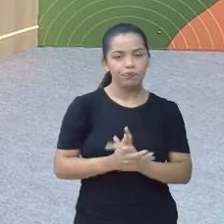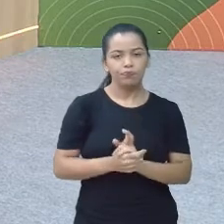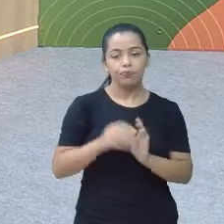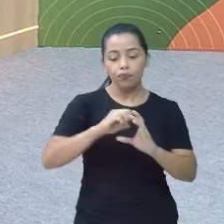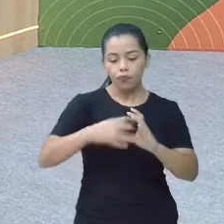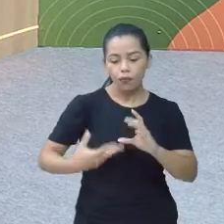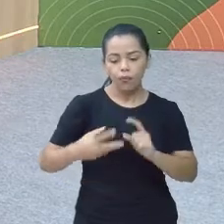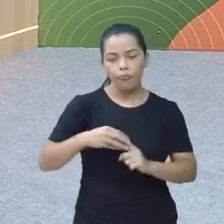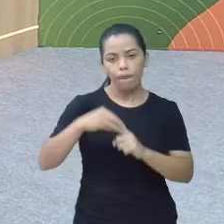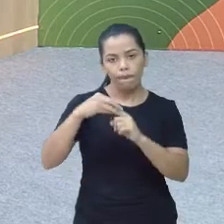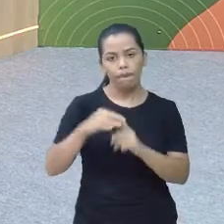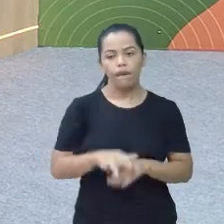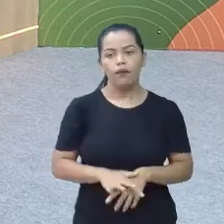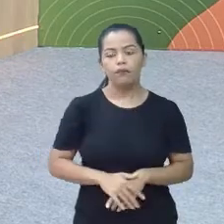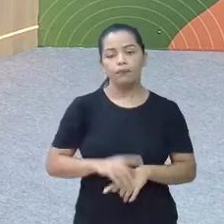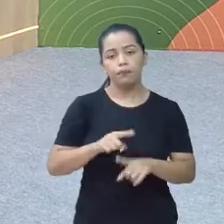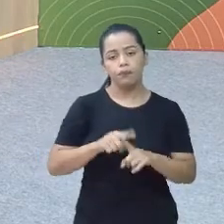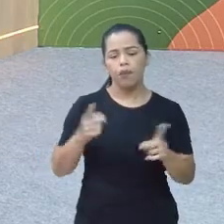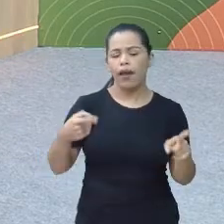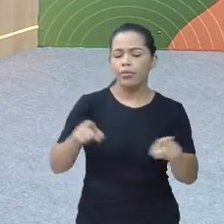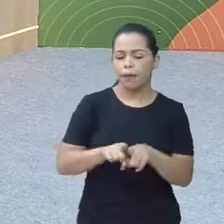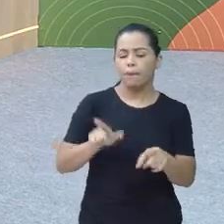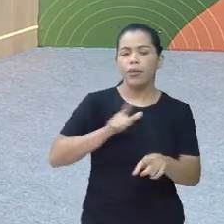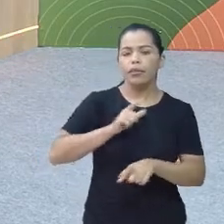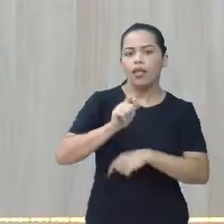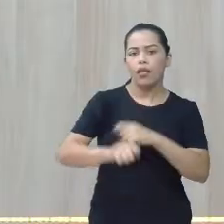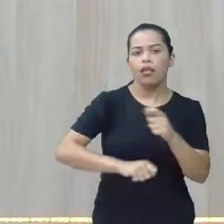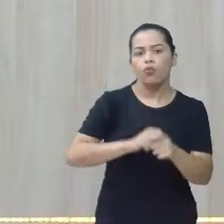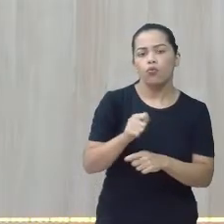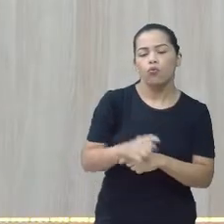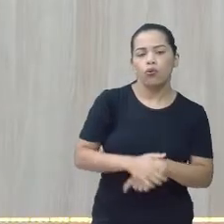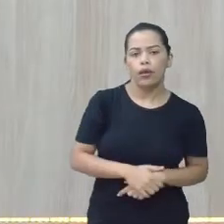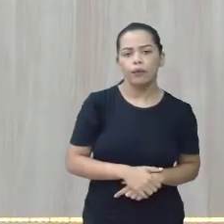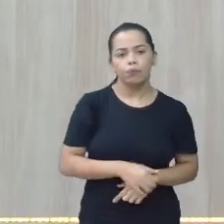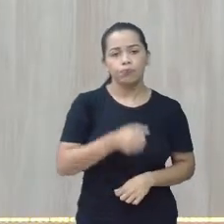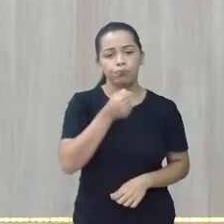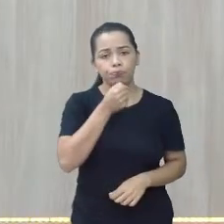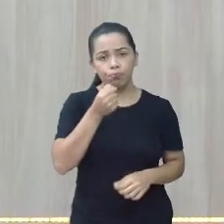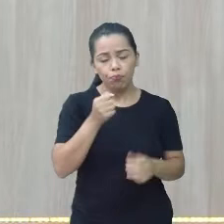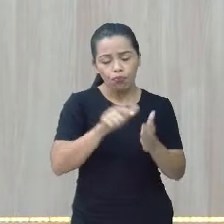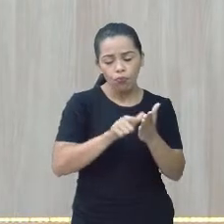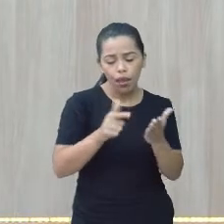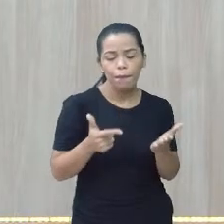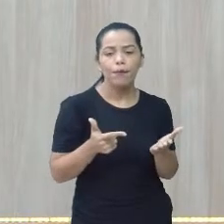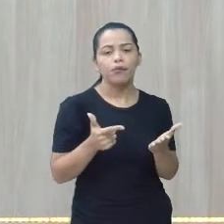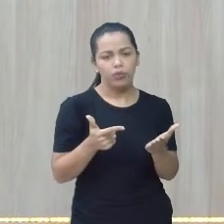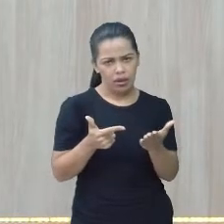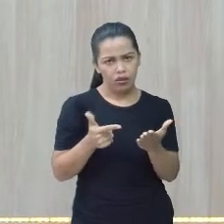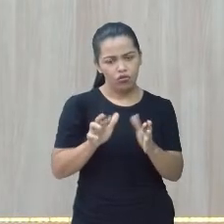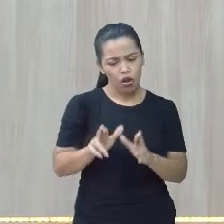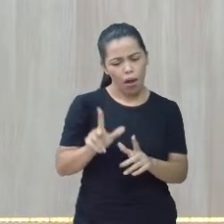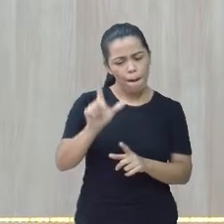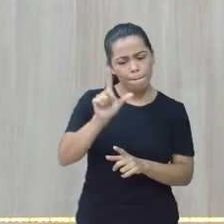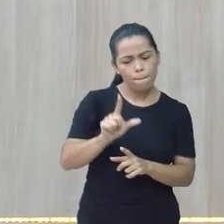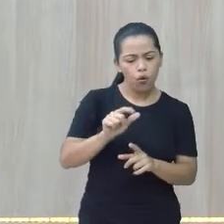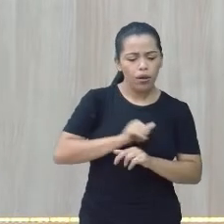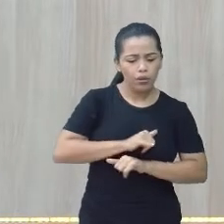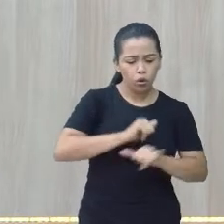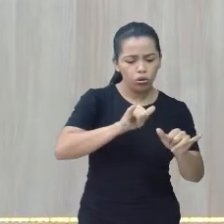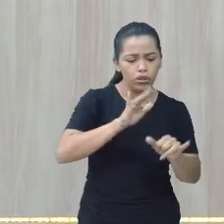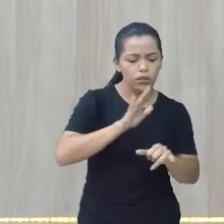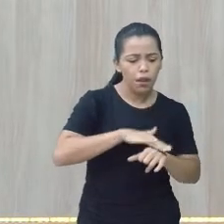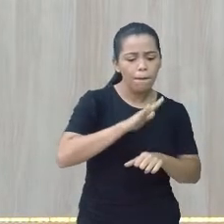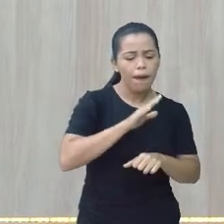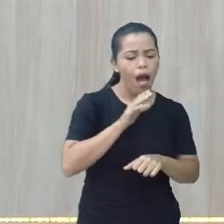Mas a gente também tem a reportagem, né, que é um pouquinho diferente da notícia, né? A notícia, ela tem esse caráter mais imediatista, ele